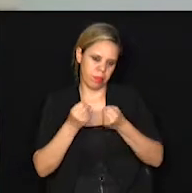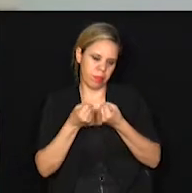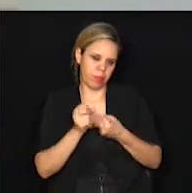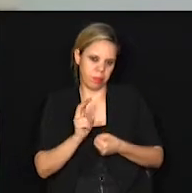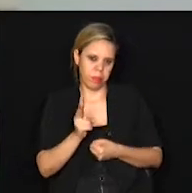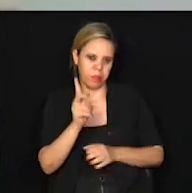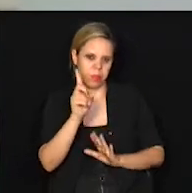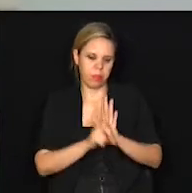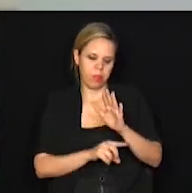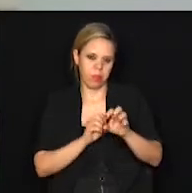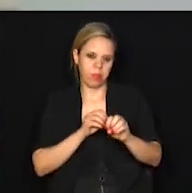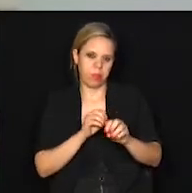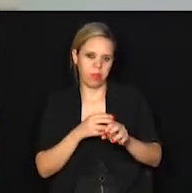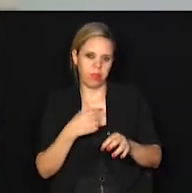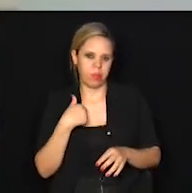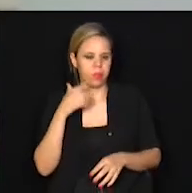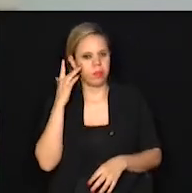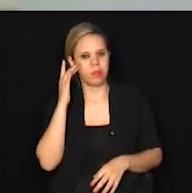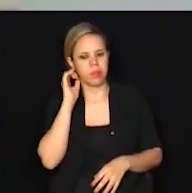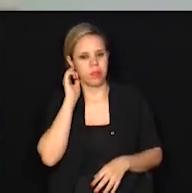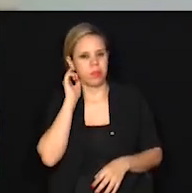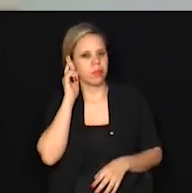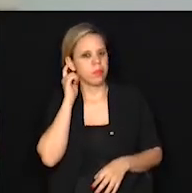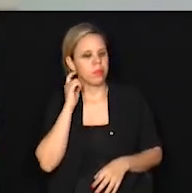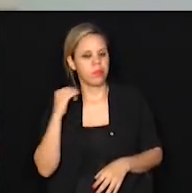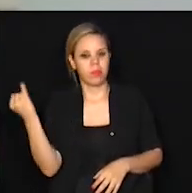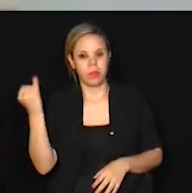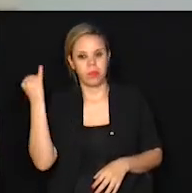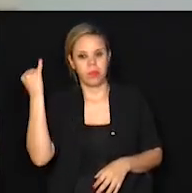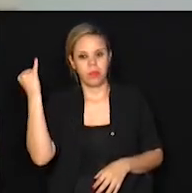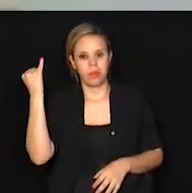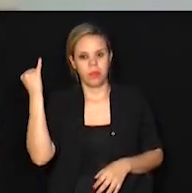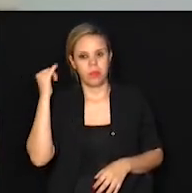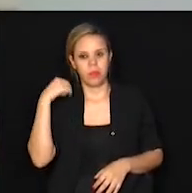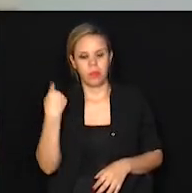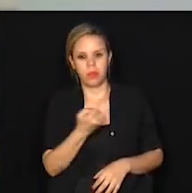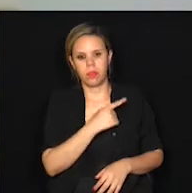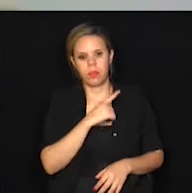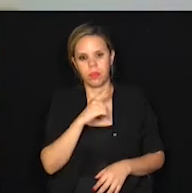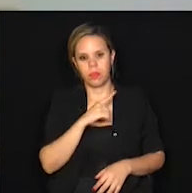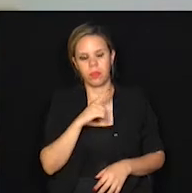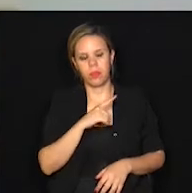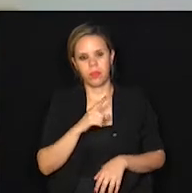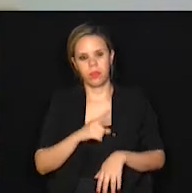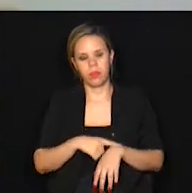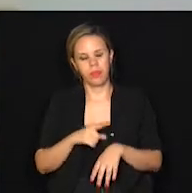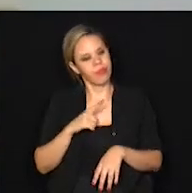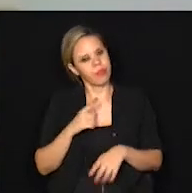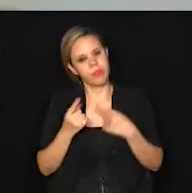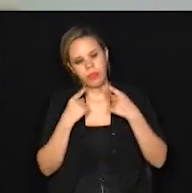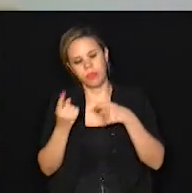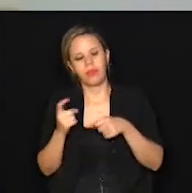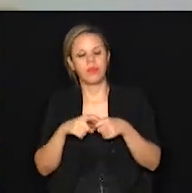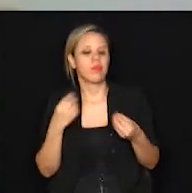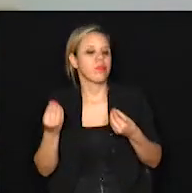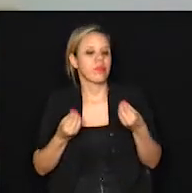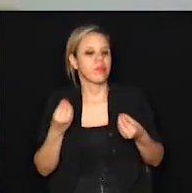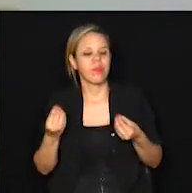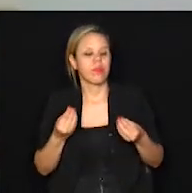do direito à educação, então eu acho que é relevantíssimo, né? A gente tem que, uma hora terá que haver essa retomada, e nós sabemos